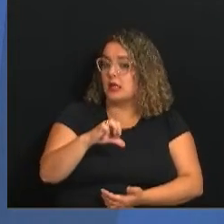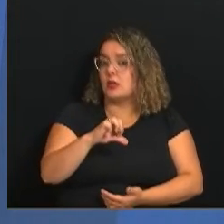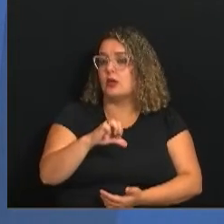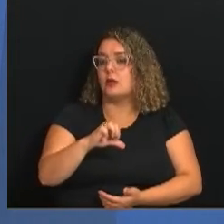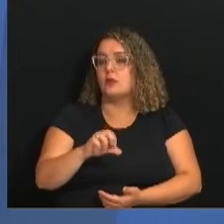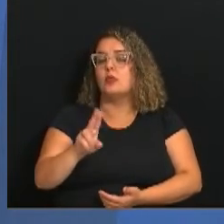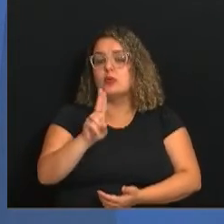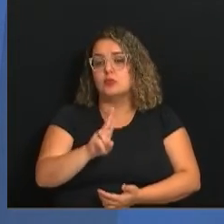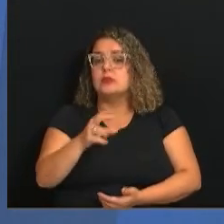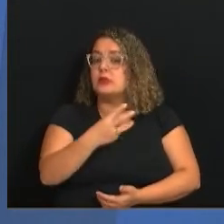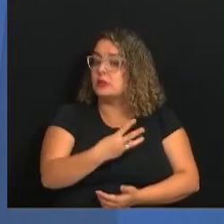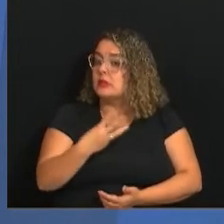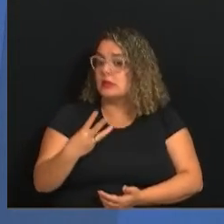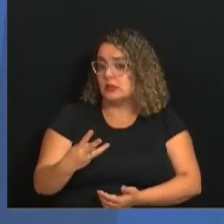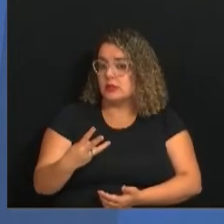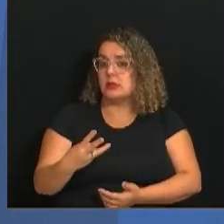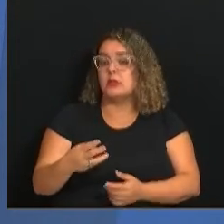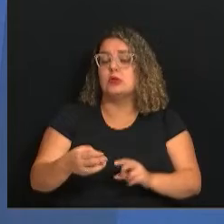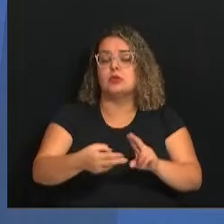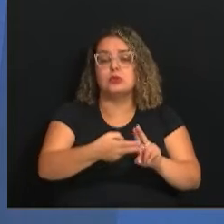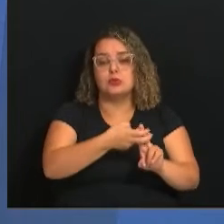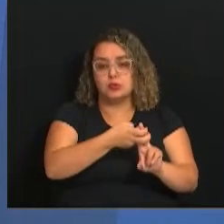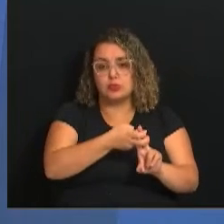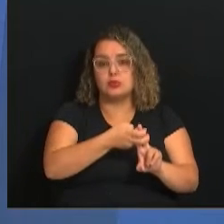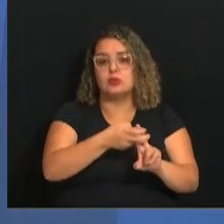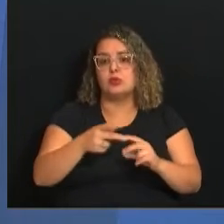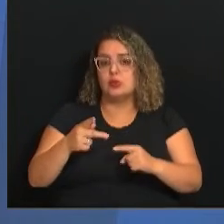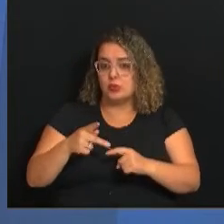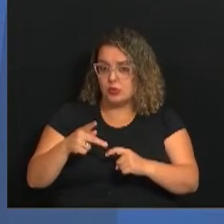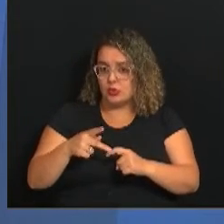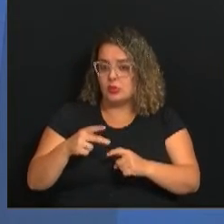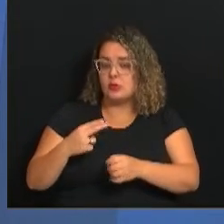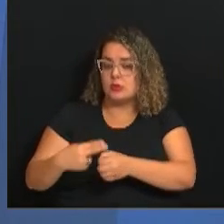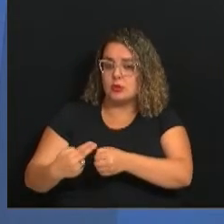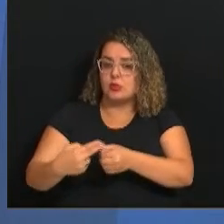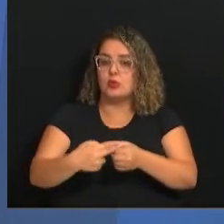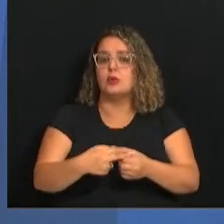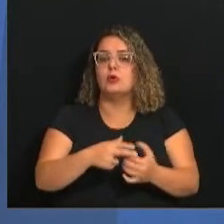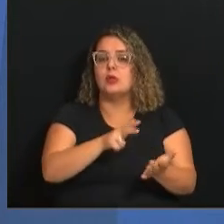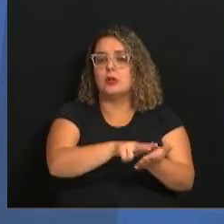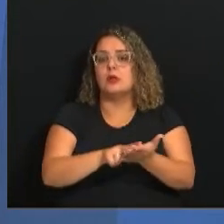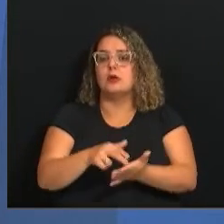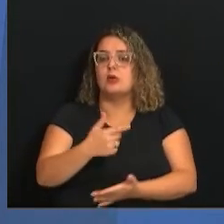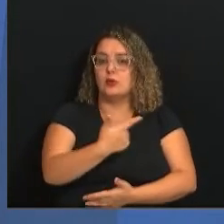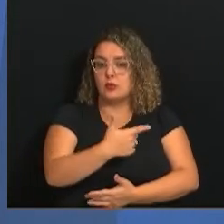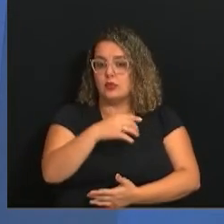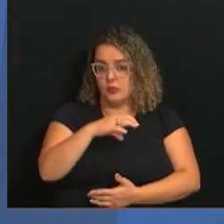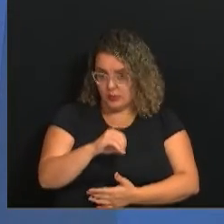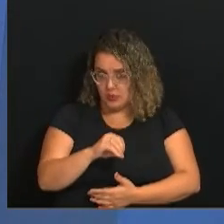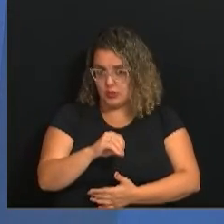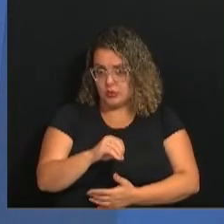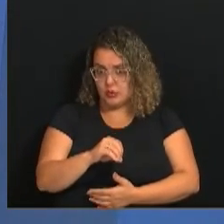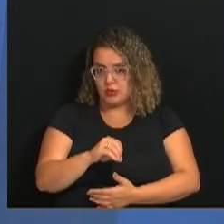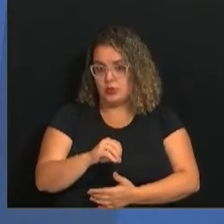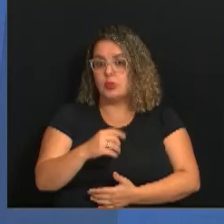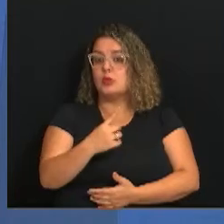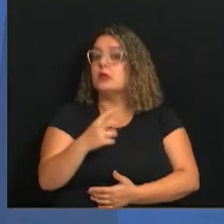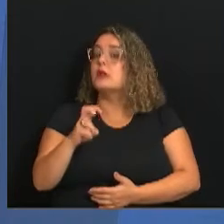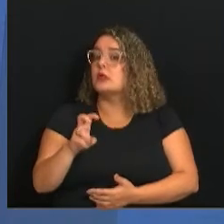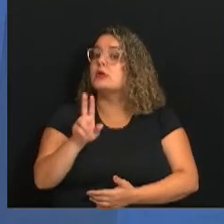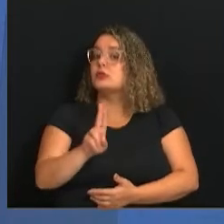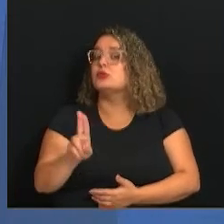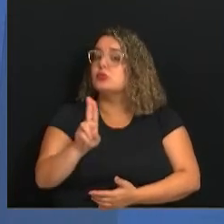com Covid em leitos de enfermaria. No SUS municipal, dos 41 leitos, 19 estão ocupados. No SUS estadual, que é o